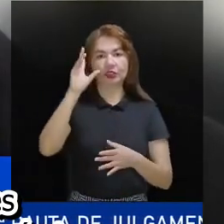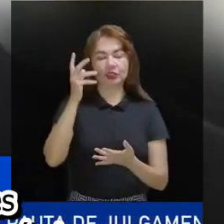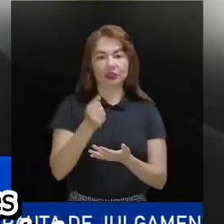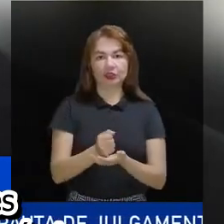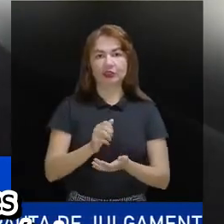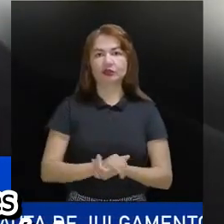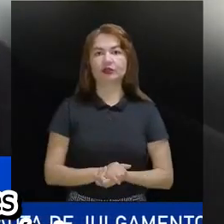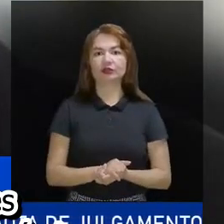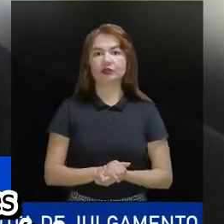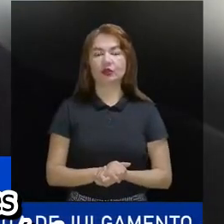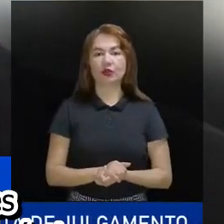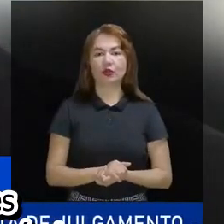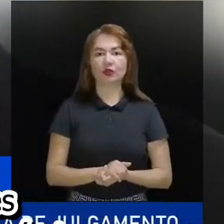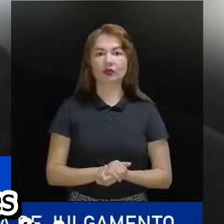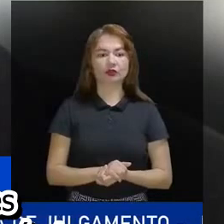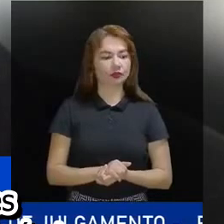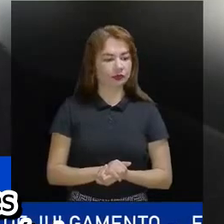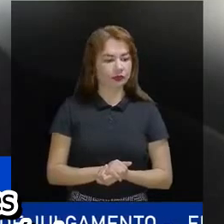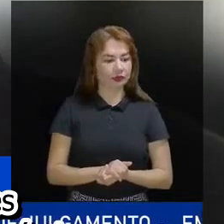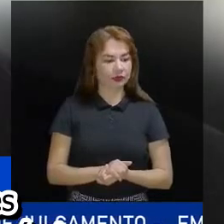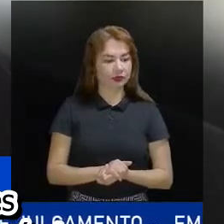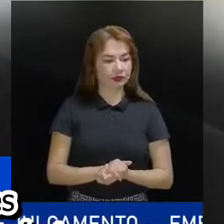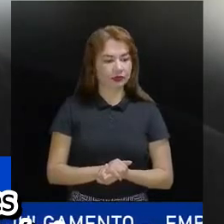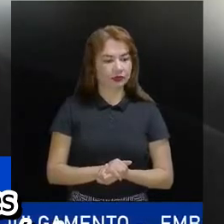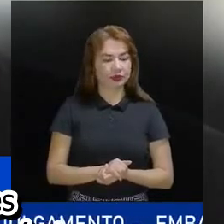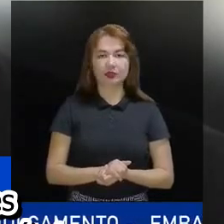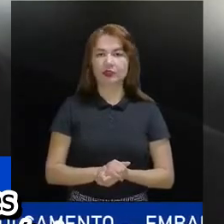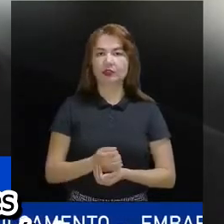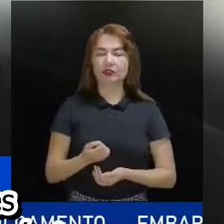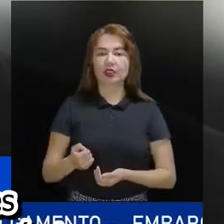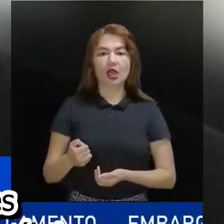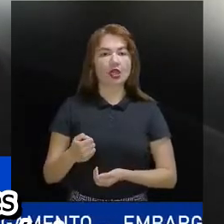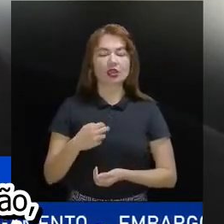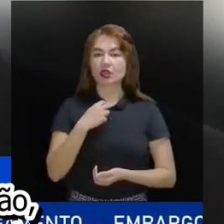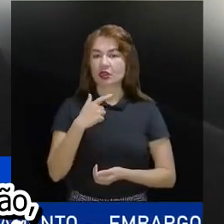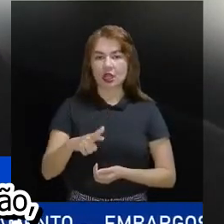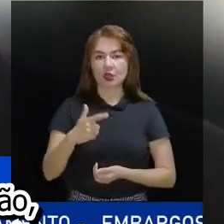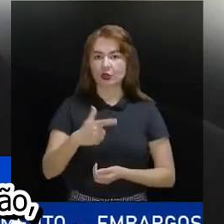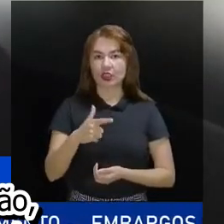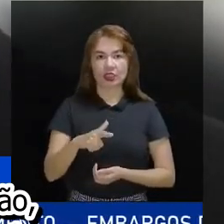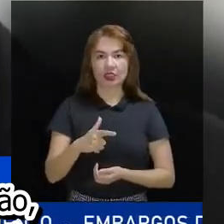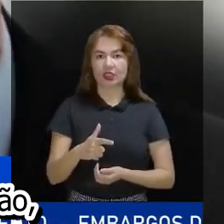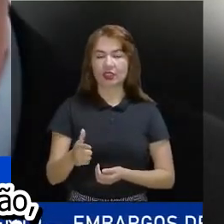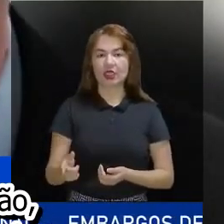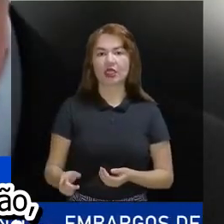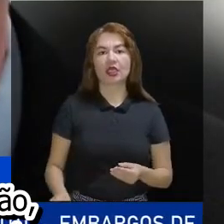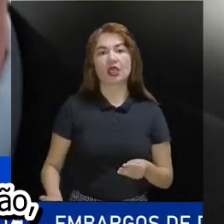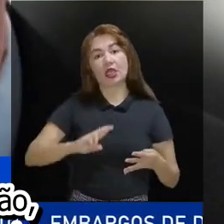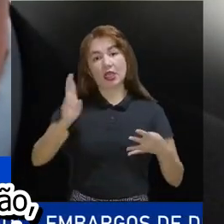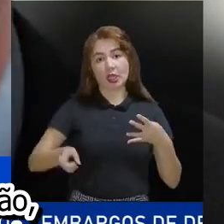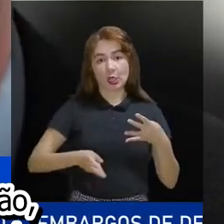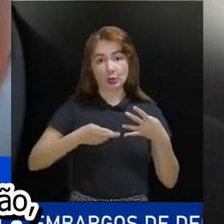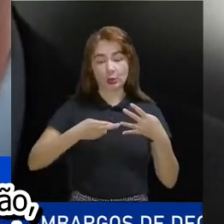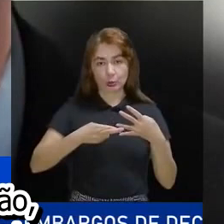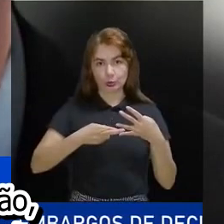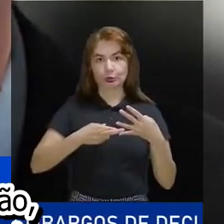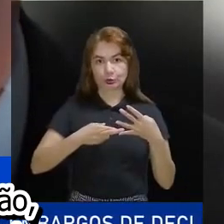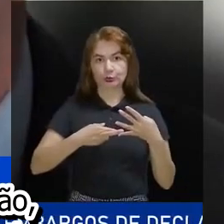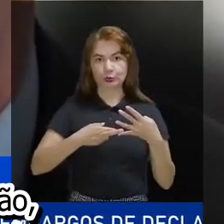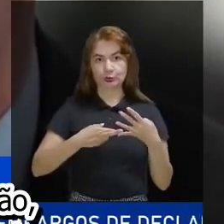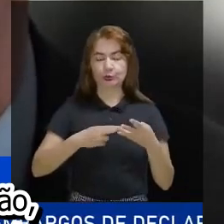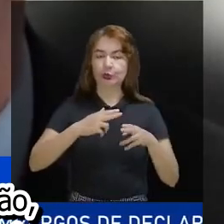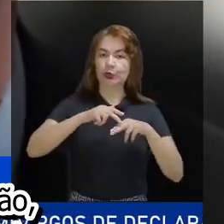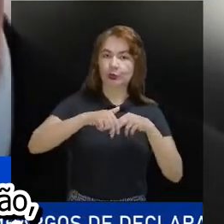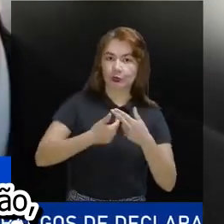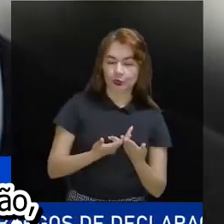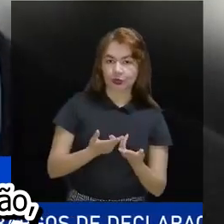decisões interlocutórias ou sem caráter definitivo são irrecorríveis de imediato por não estarem sujeitas à preclusão,